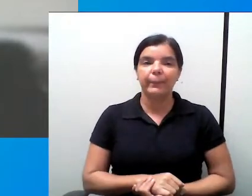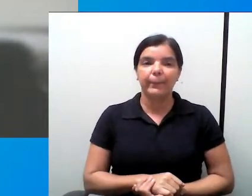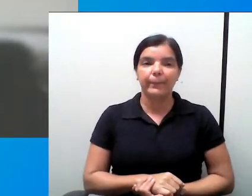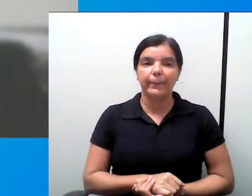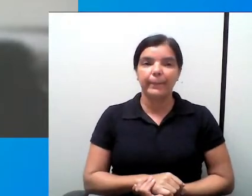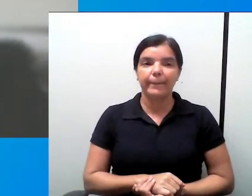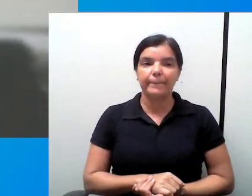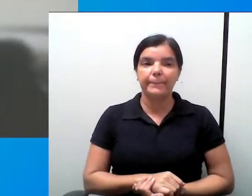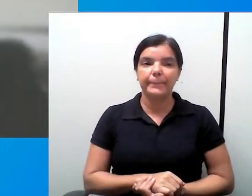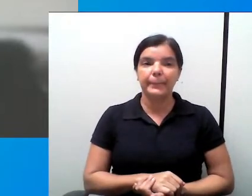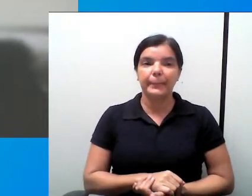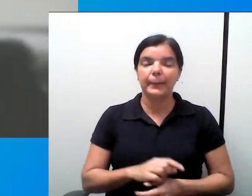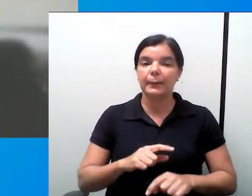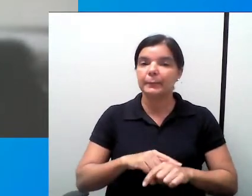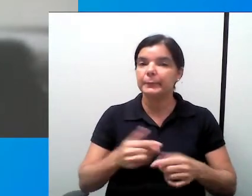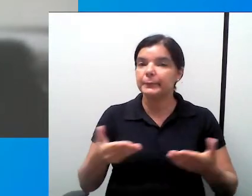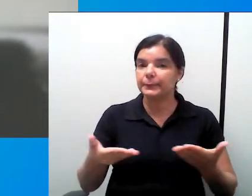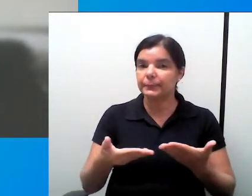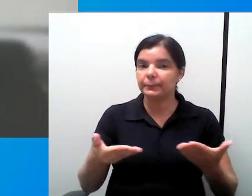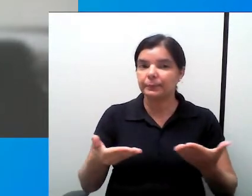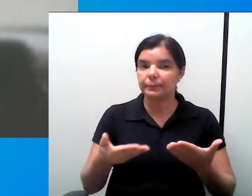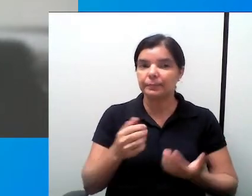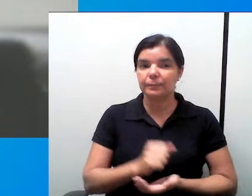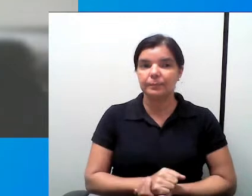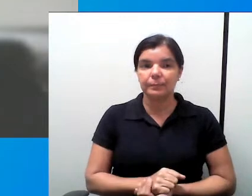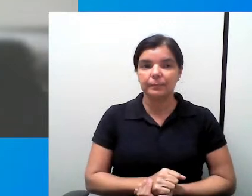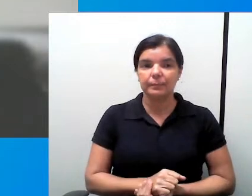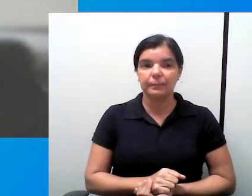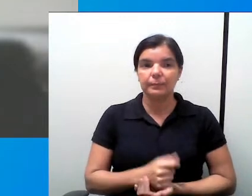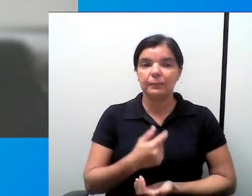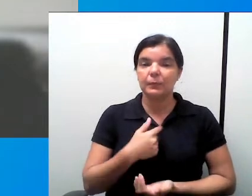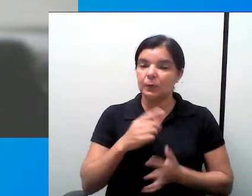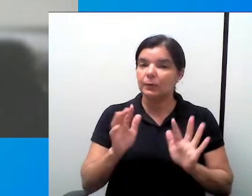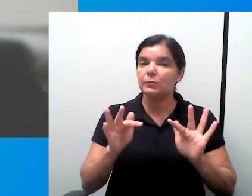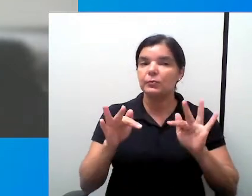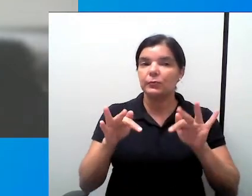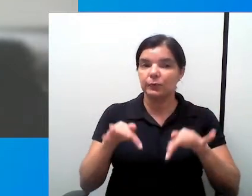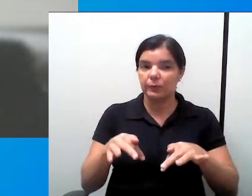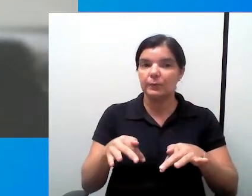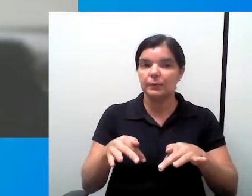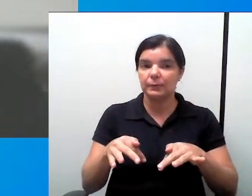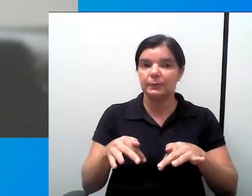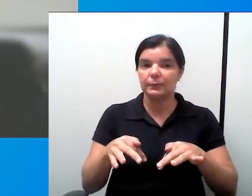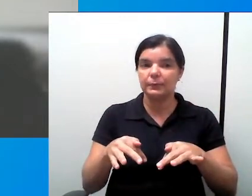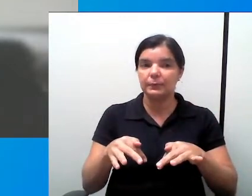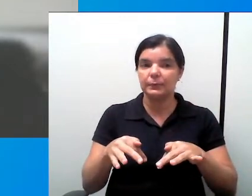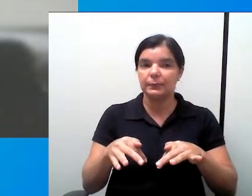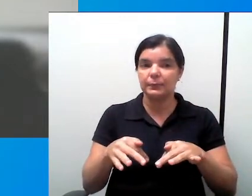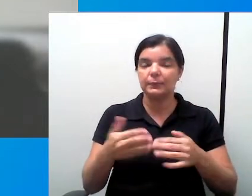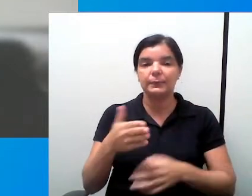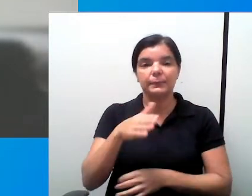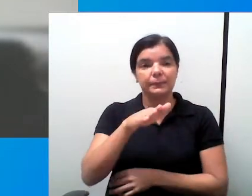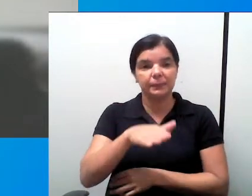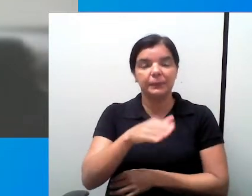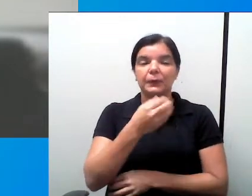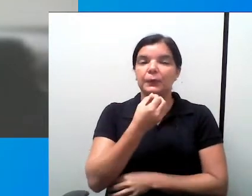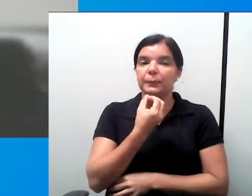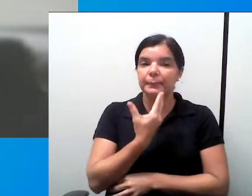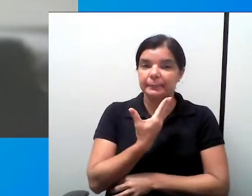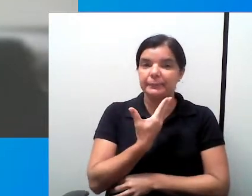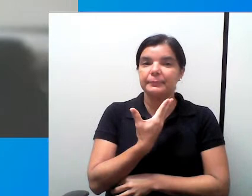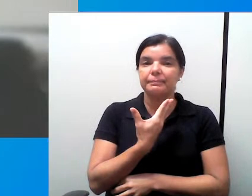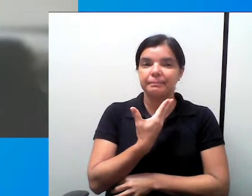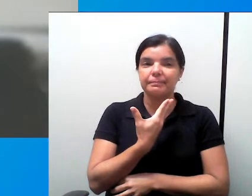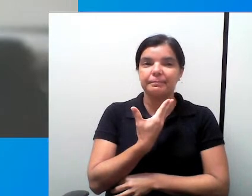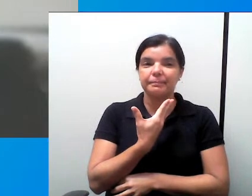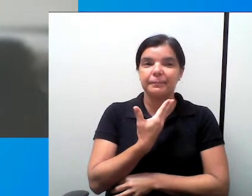só. Com isso, a gente encerra, então, a programação do evento dessa tarde tão enriquecedora do Seminário